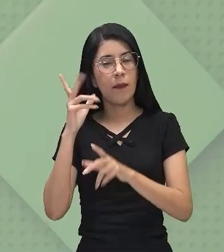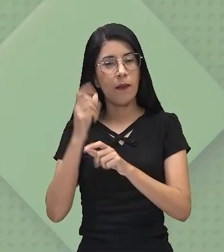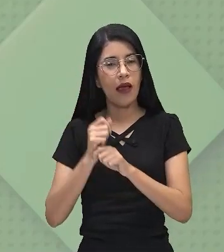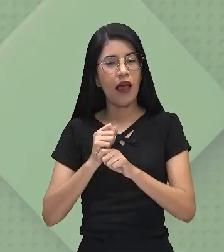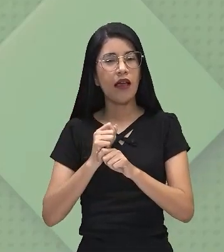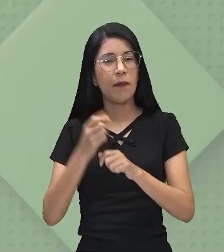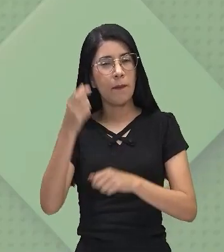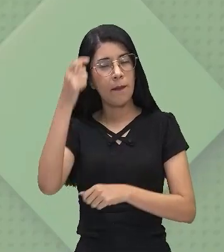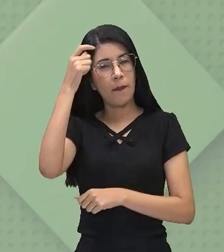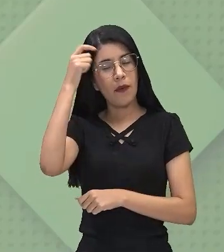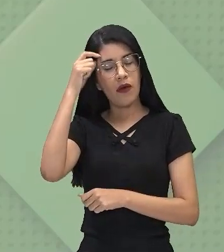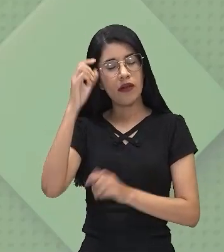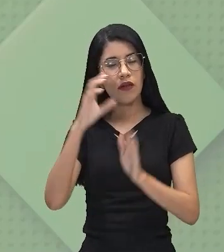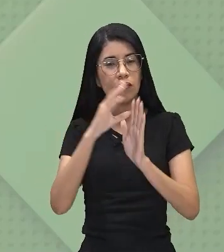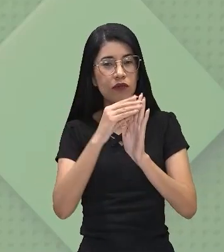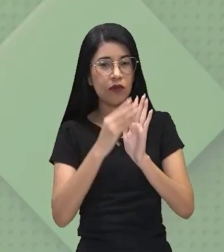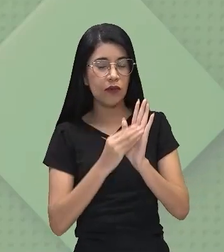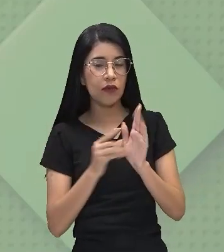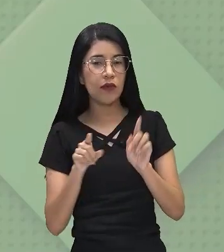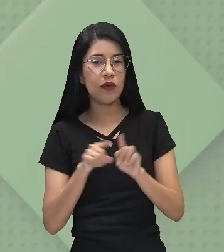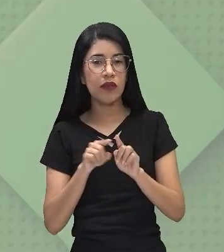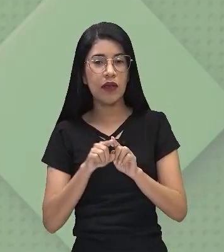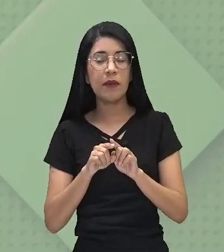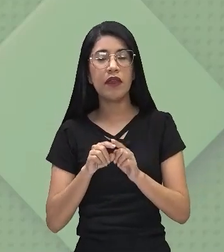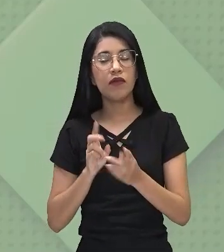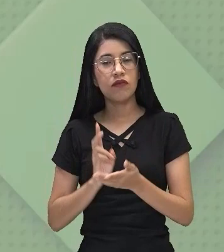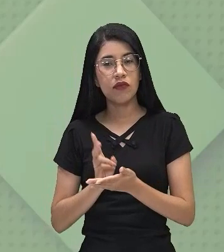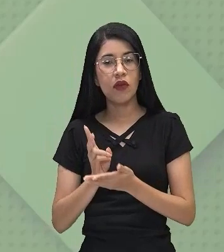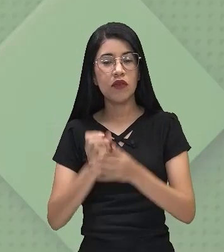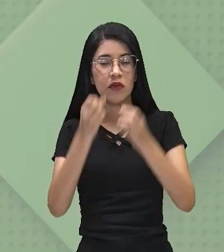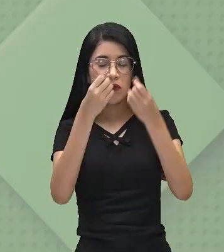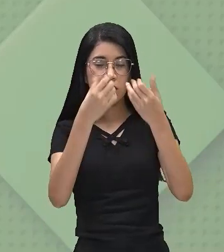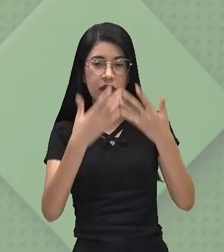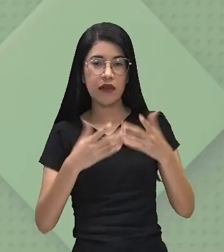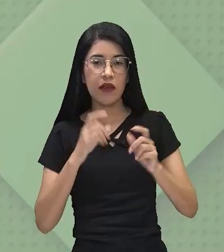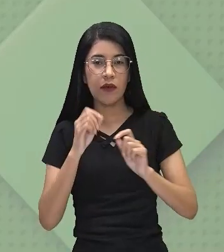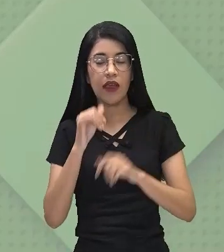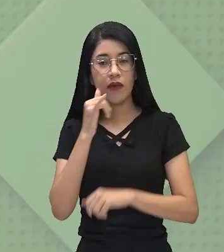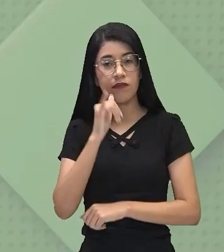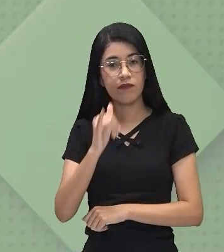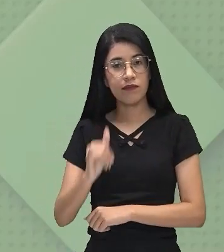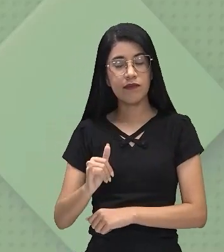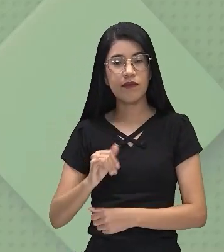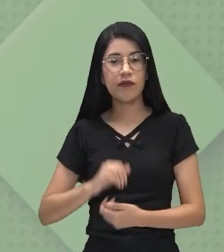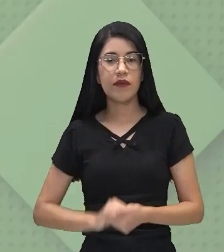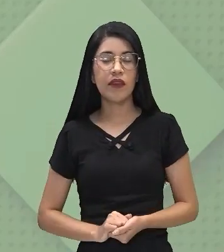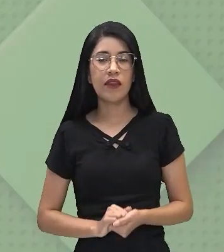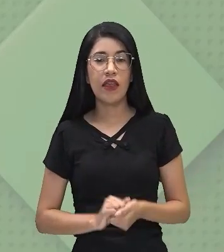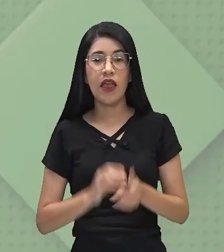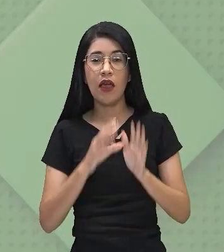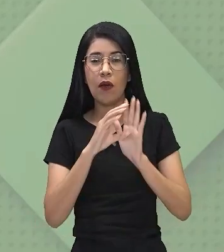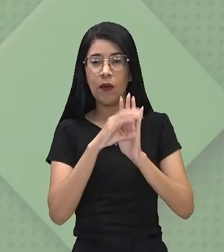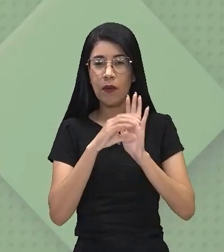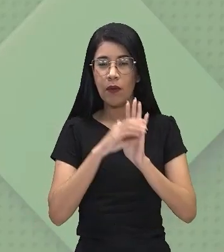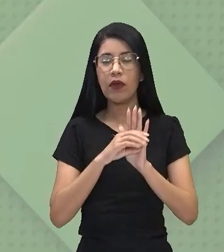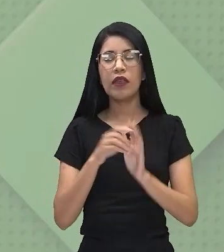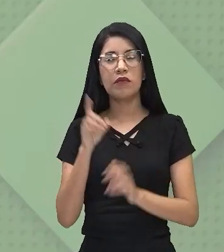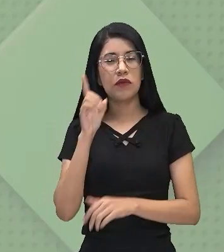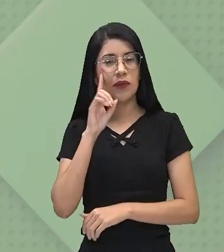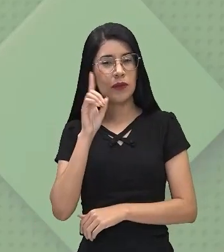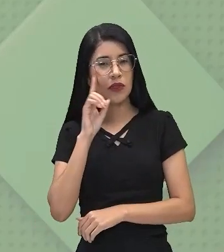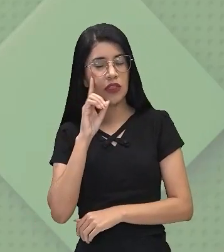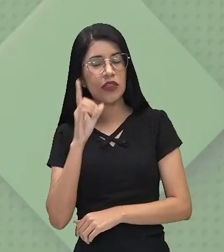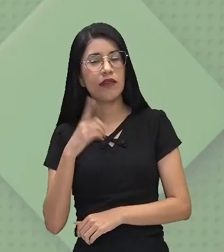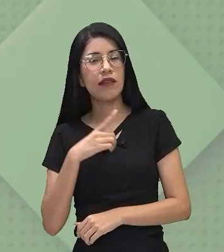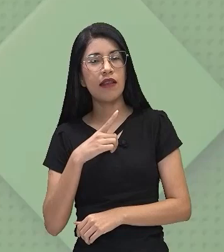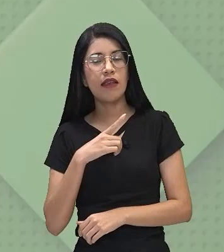reforçar os conteúdos, começando, na verdade, continuando a falar sobre energia, esse conceito presente aí no nosso dia a dia,